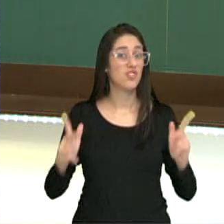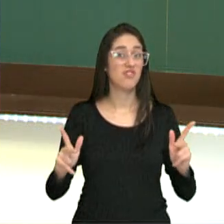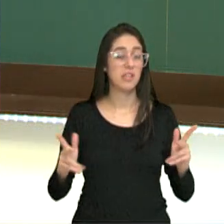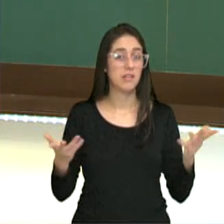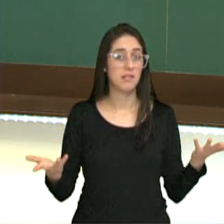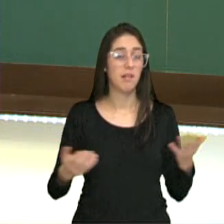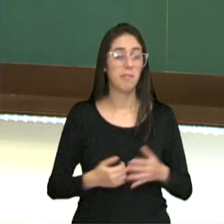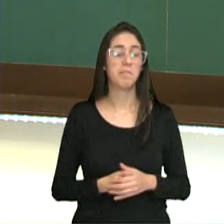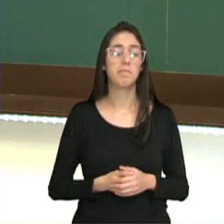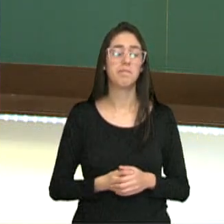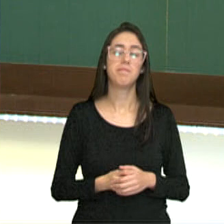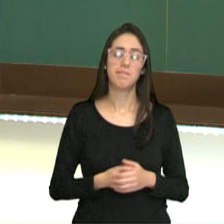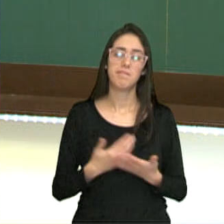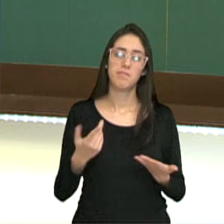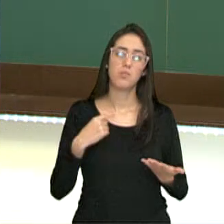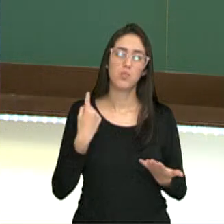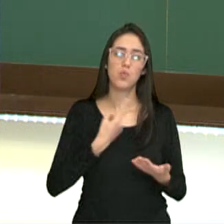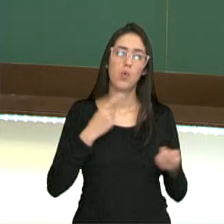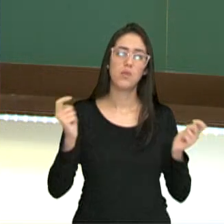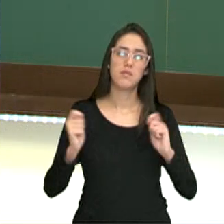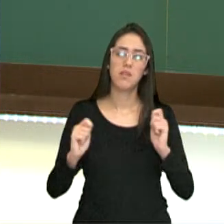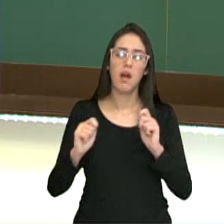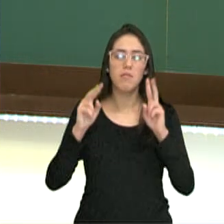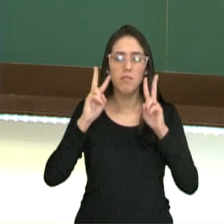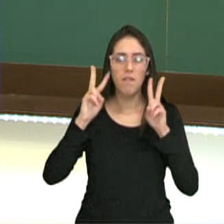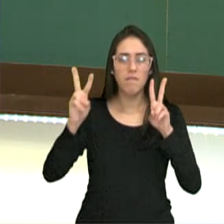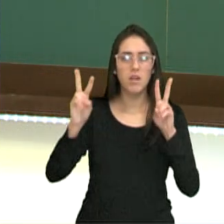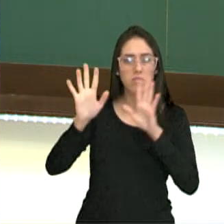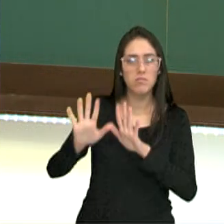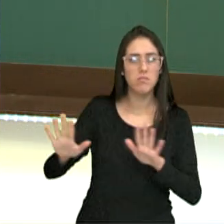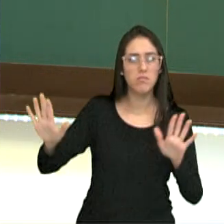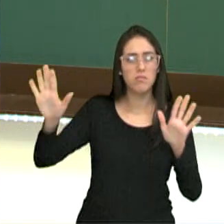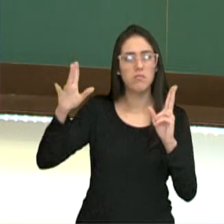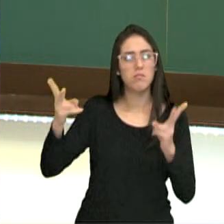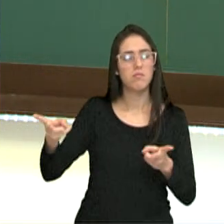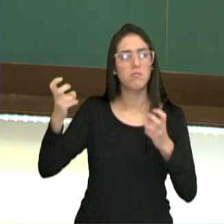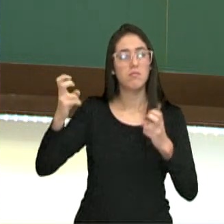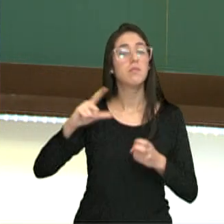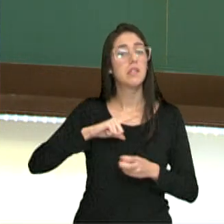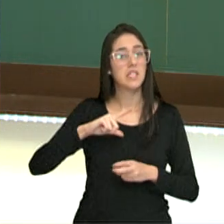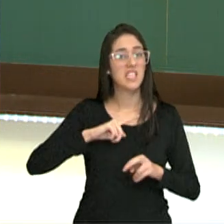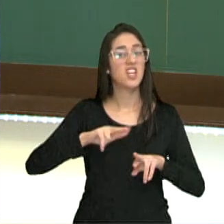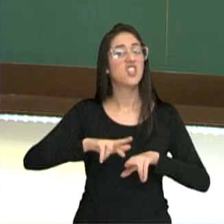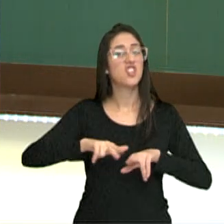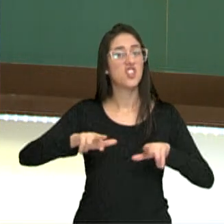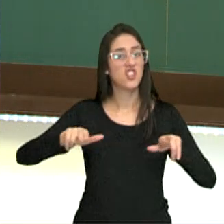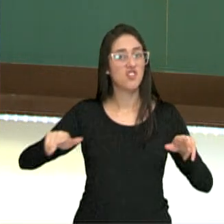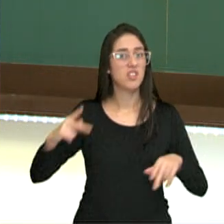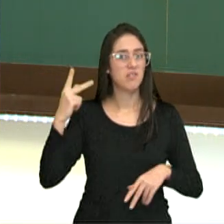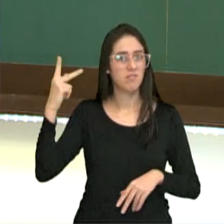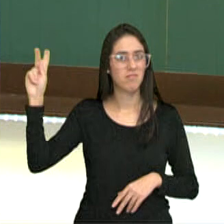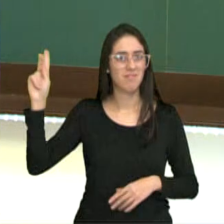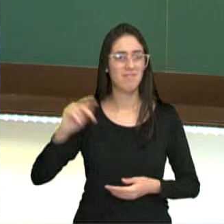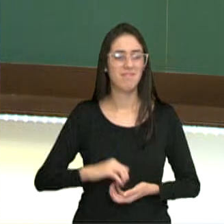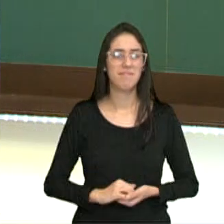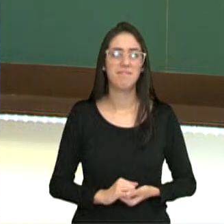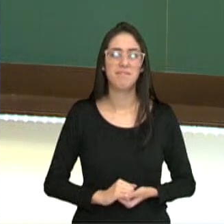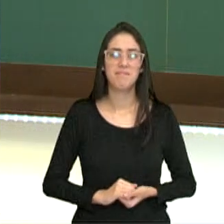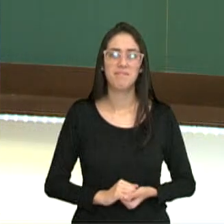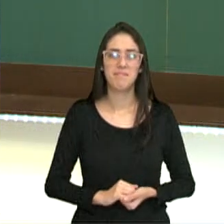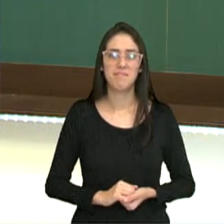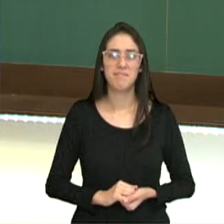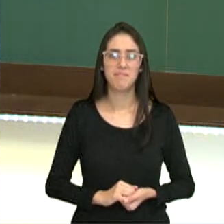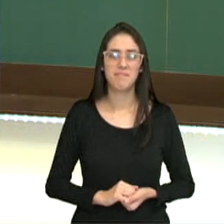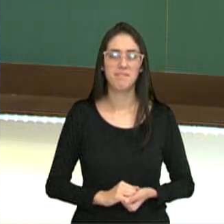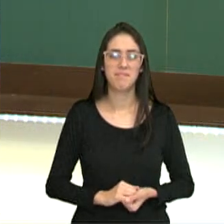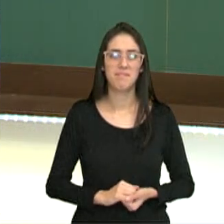Então, também a gente pode visualmente verificar essas diferenças entre as funções. Tá?